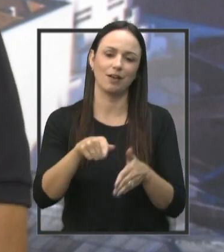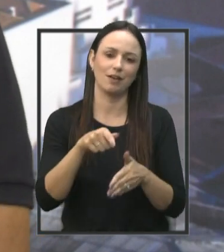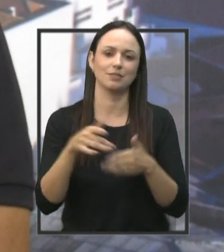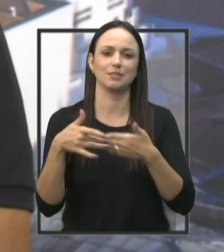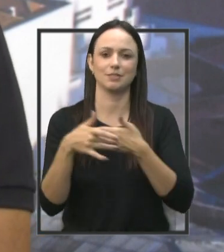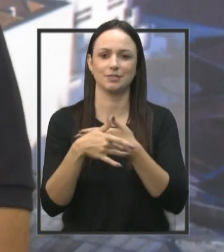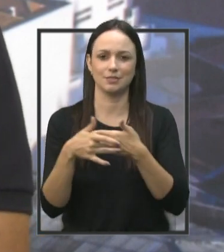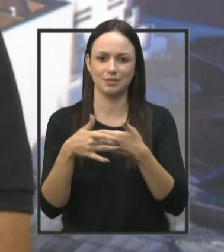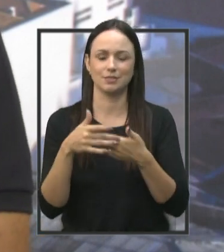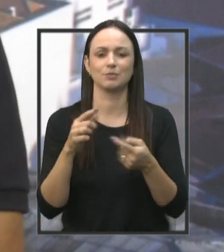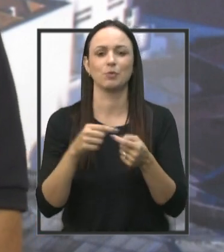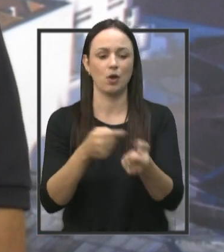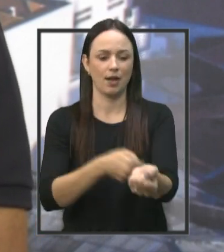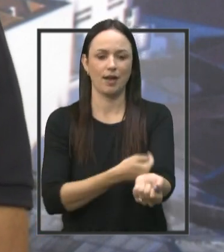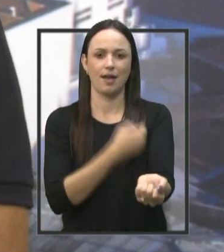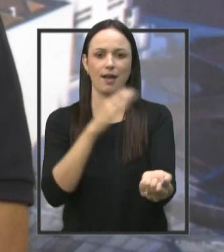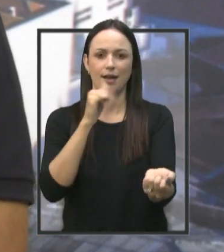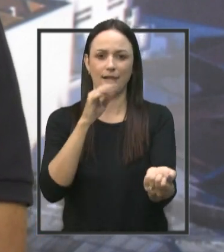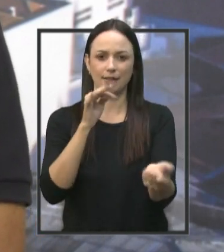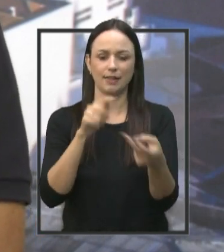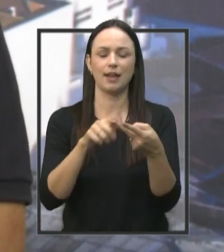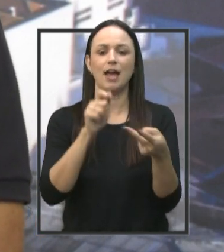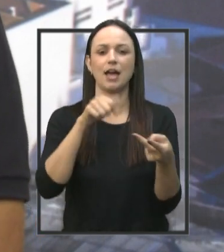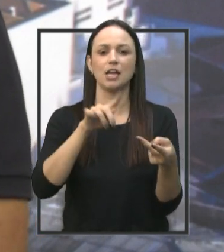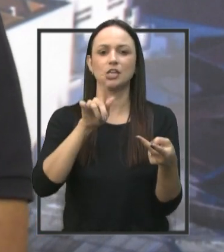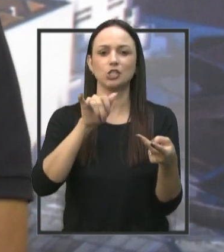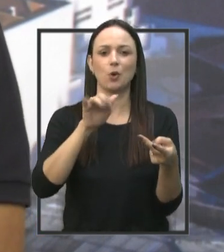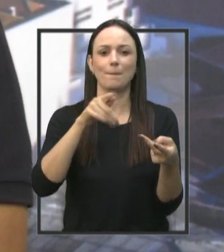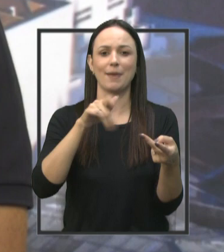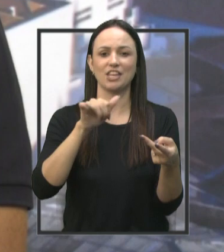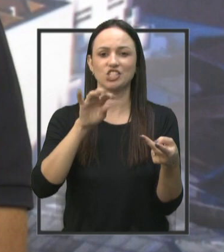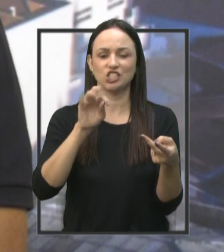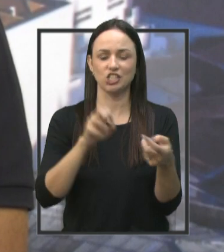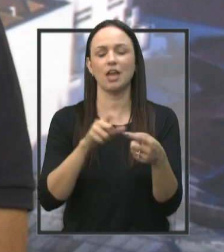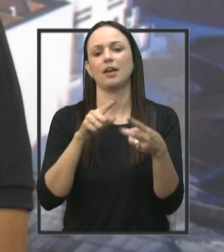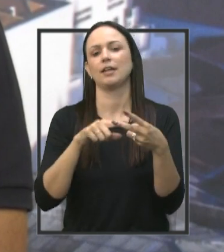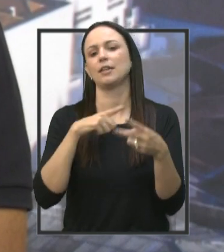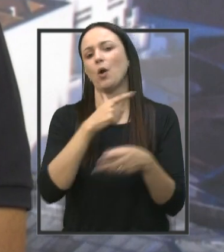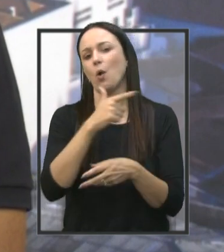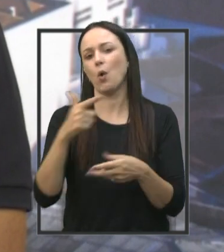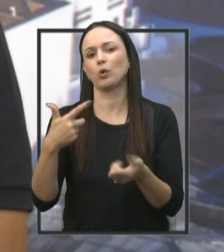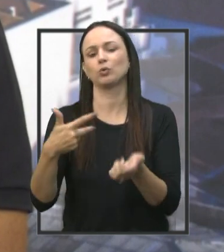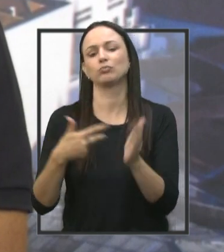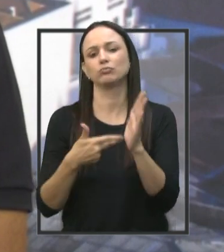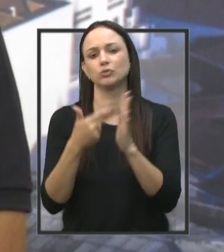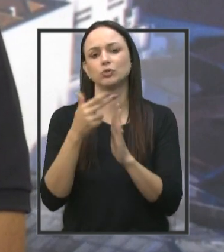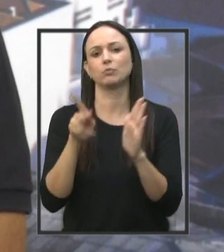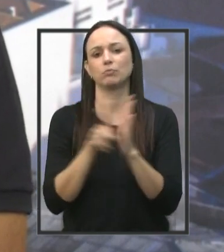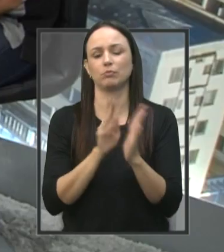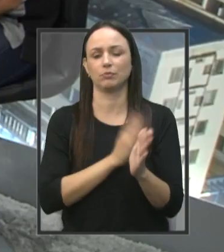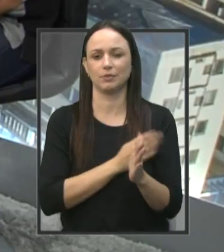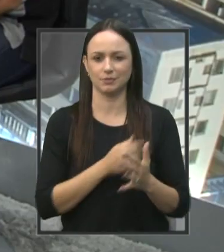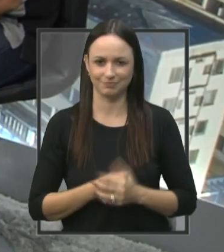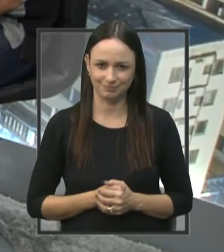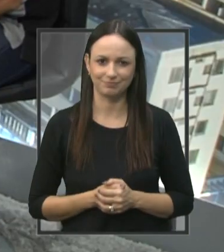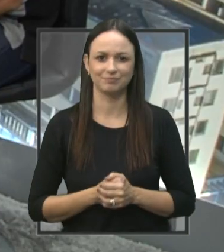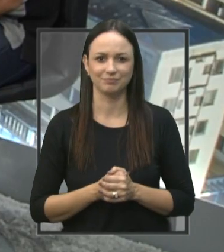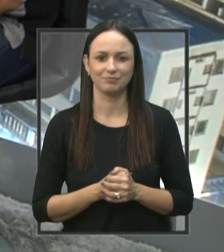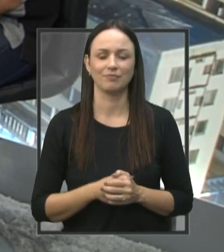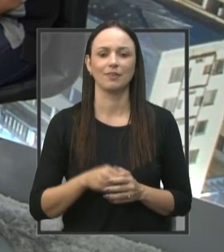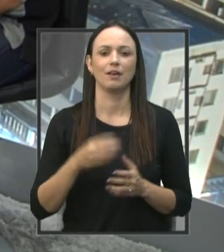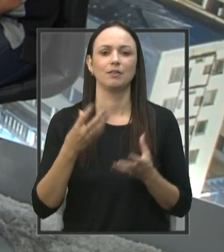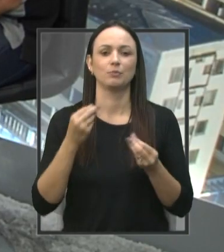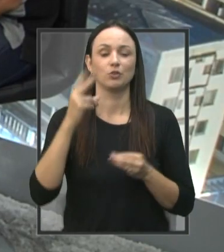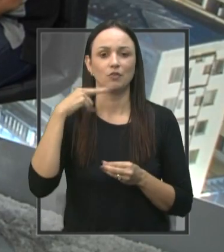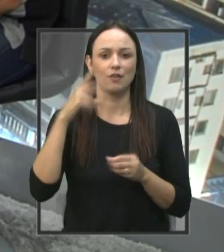de procedimento, o cateterismo, angioplastia e outros tipos de cirurgias cardíacas. Diversos